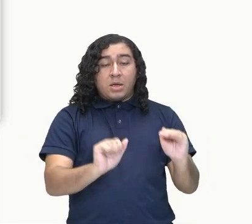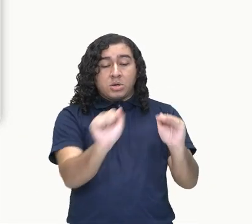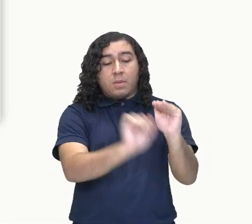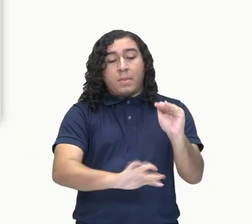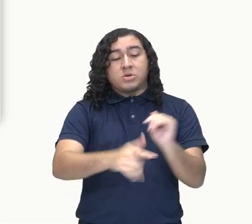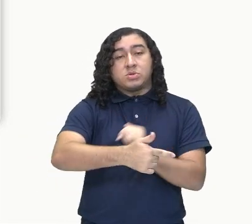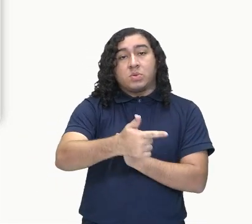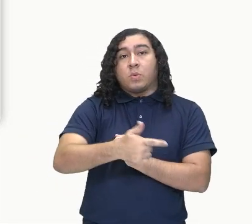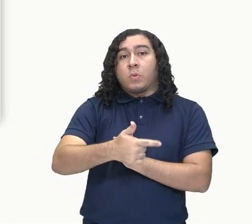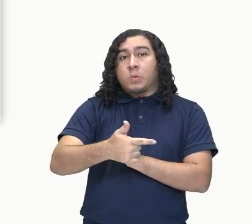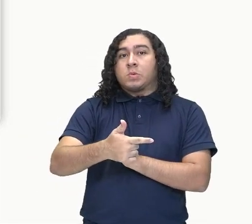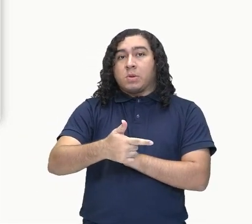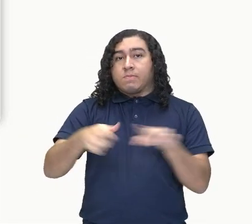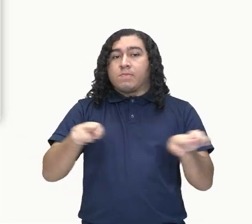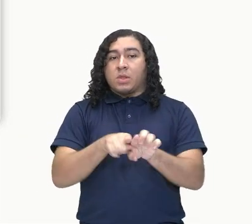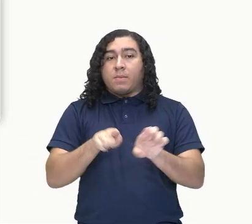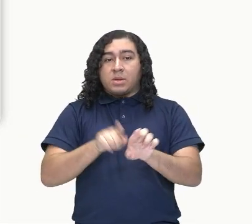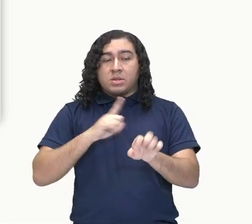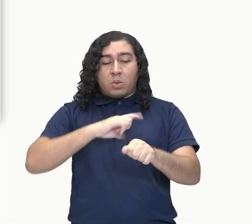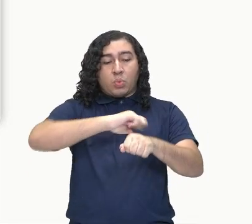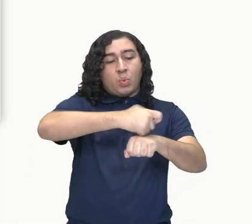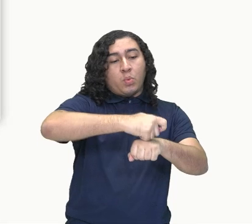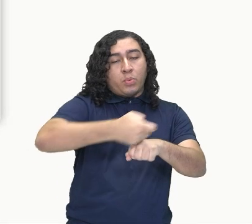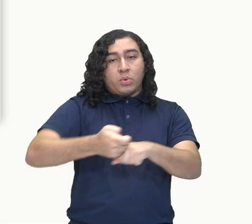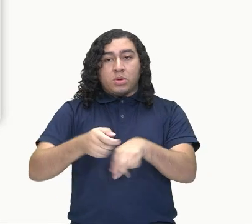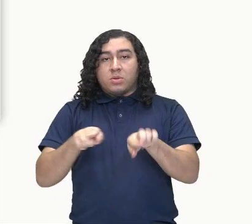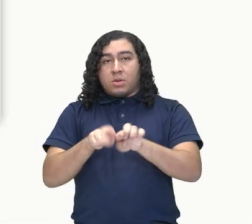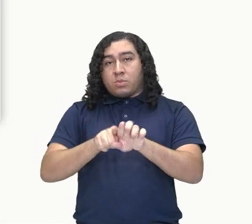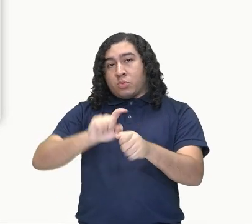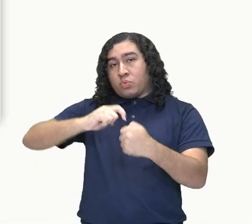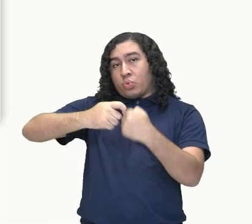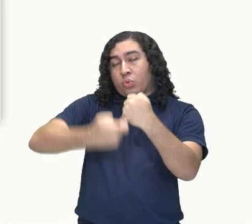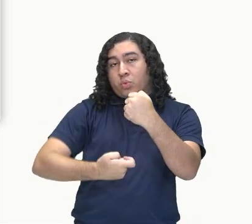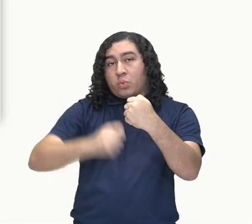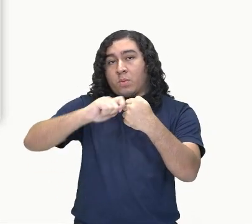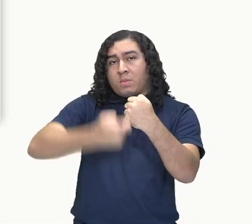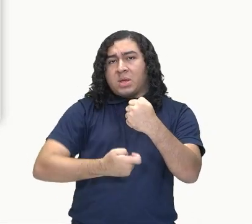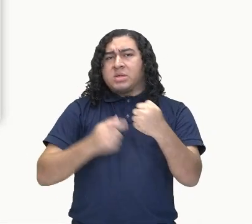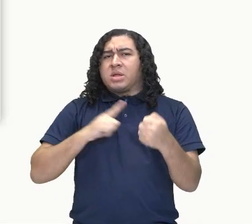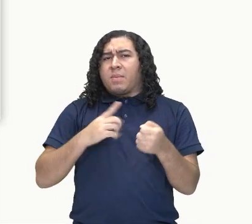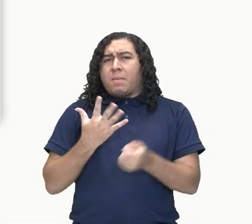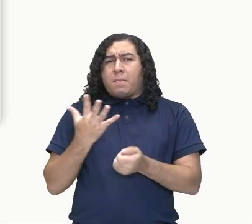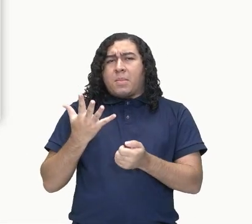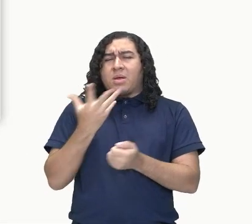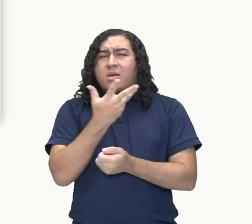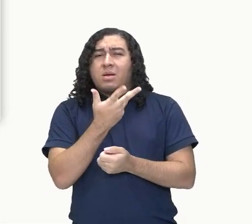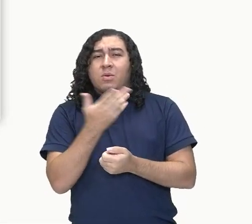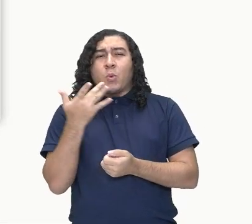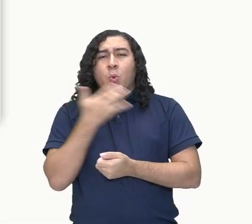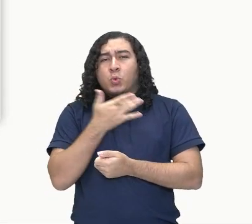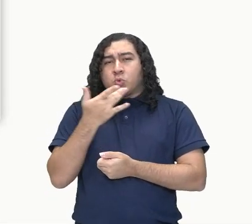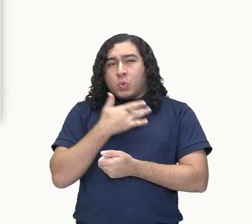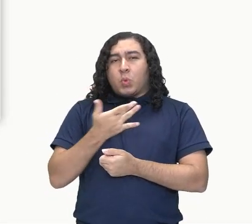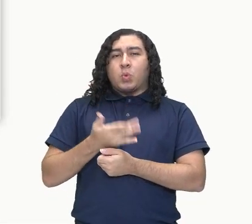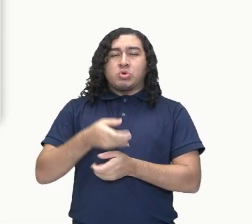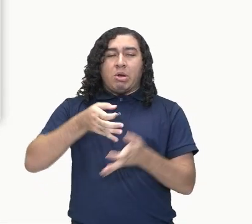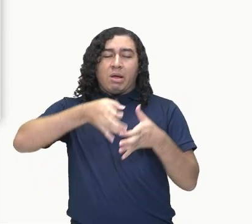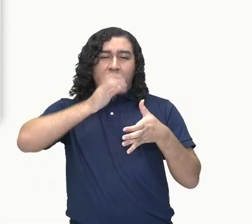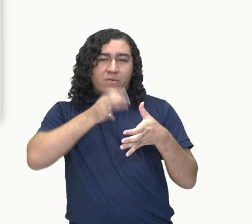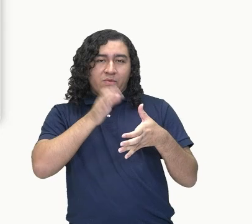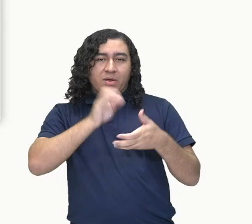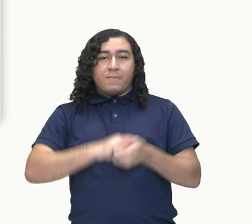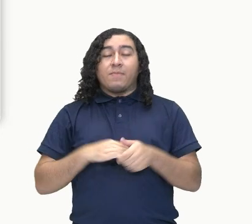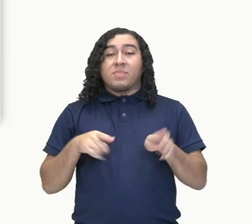E aqui eu tenho o tucumã, que também é muito bom com café, com farinha. As 2 pessoas e aqui